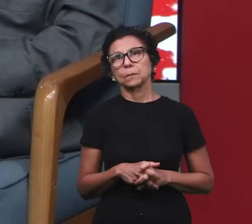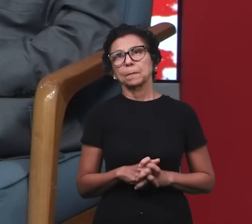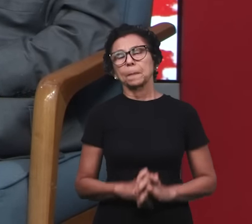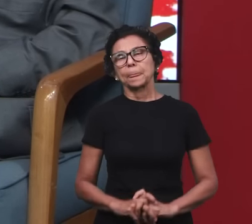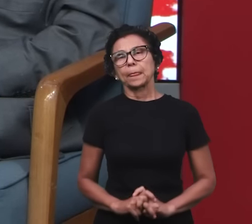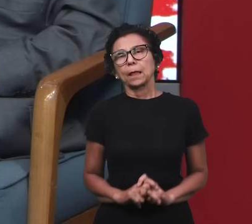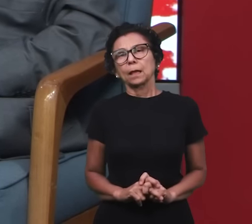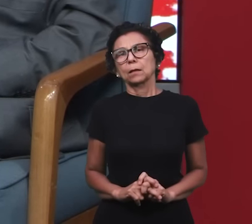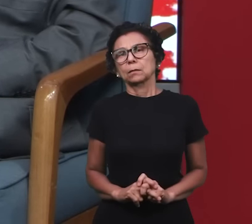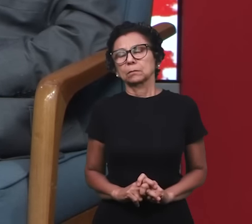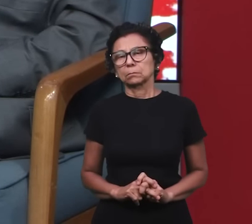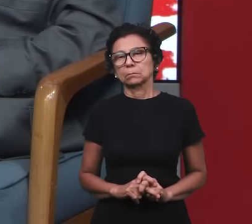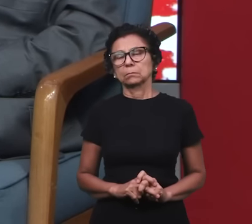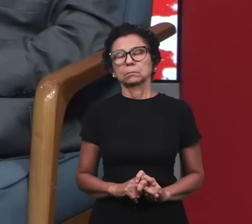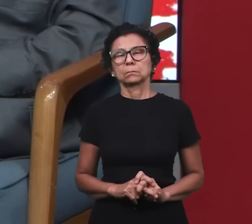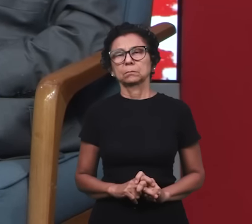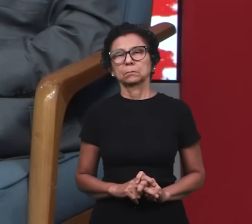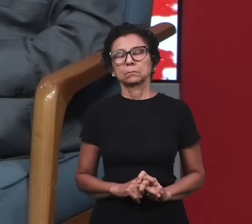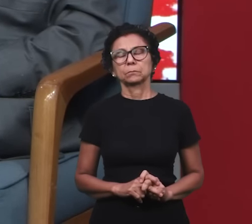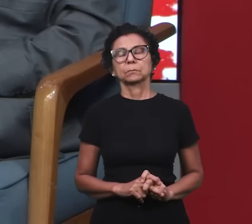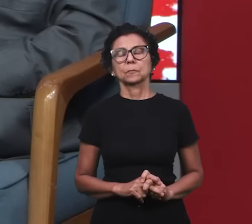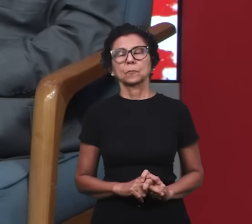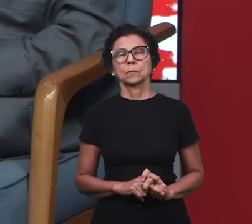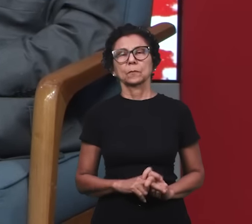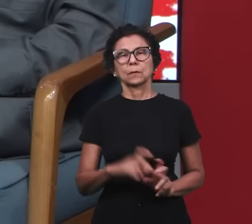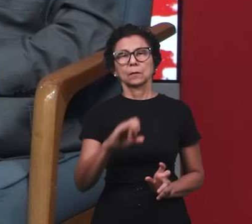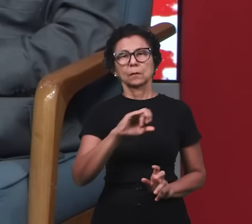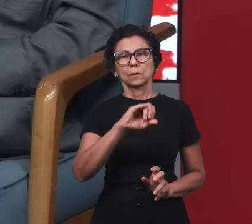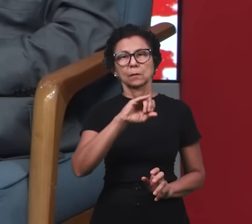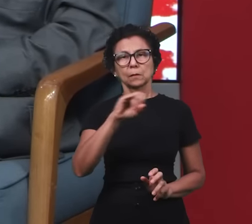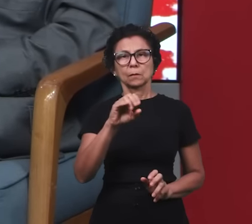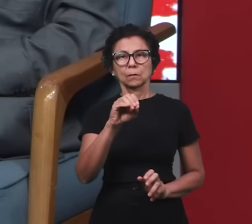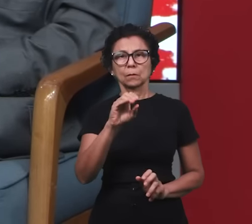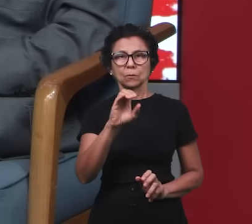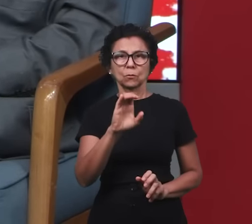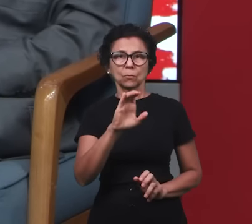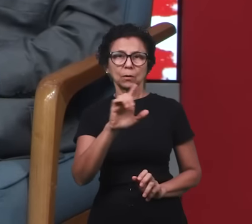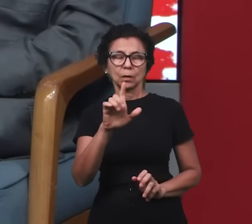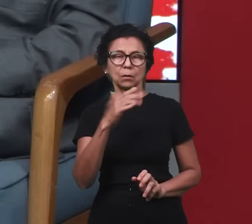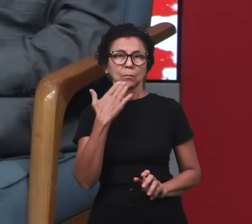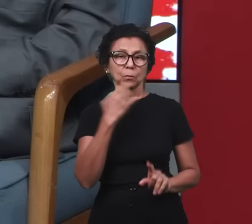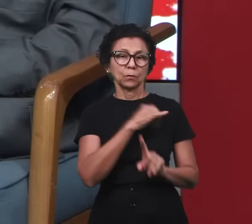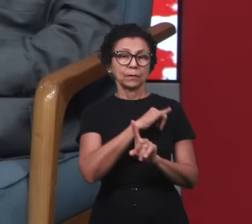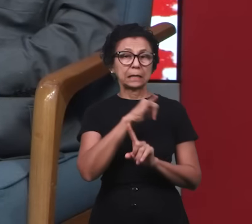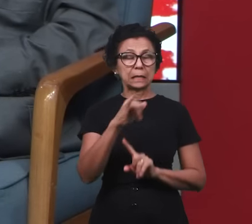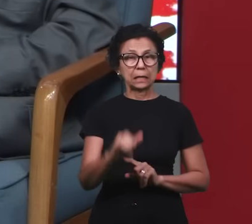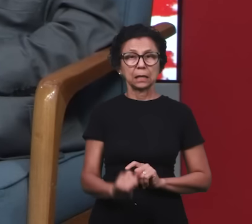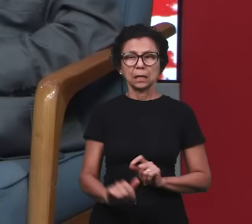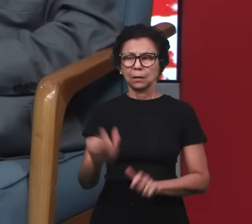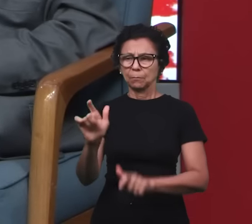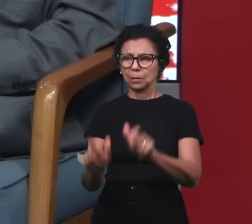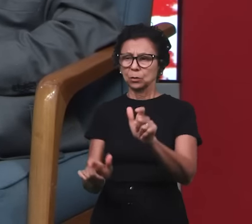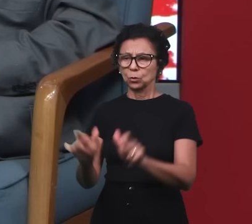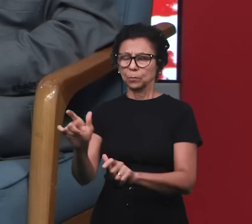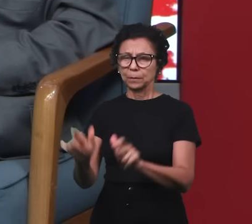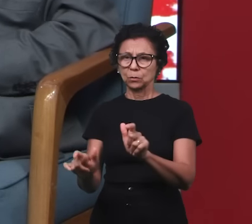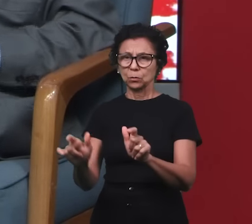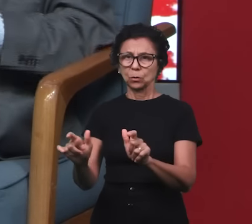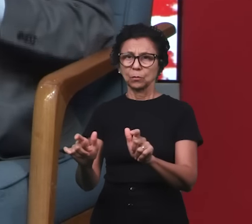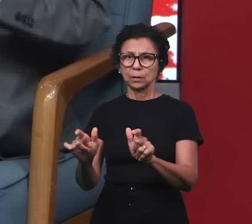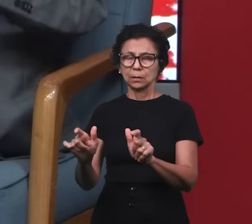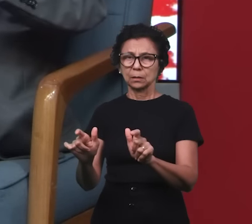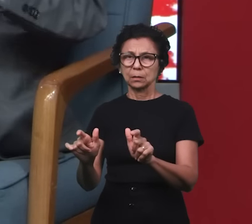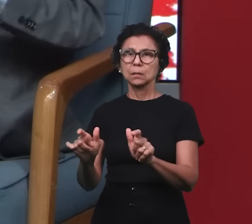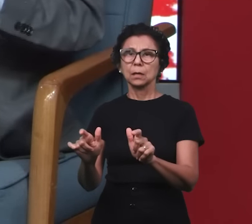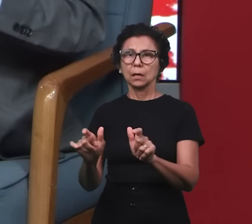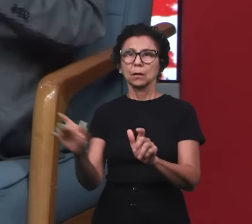pela profecia de Joel. Cada irmão daquele ali recebeu uma porção do Espírito Santo. Ou